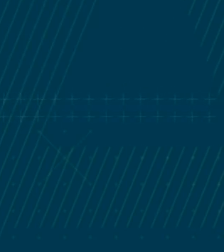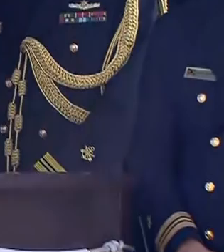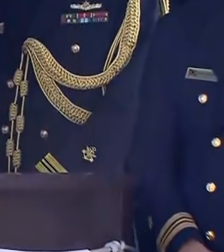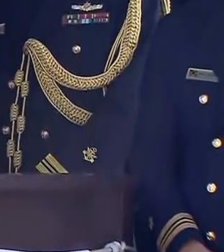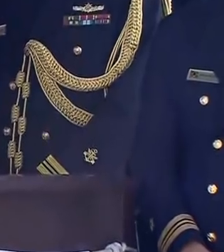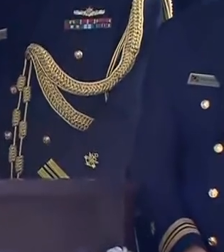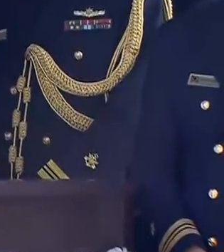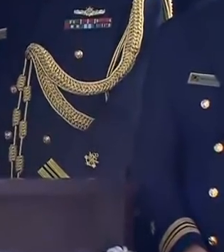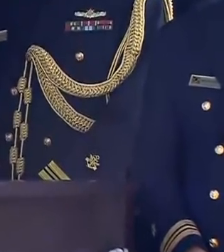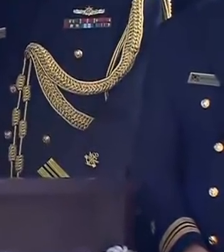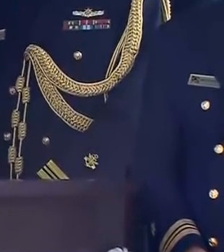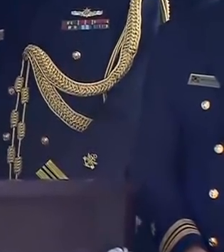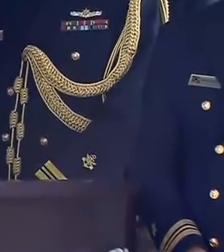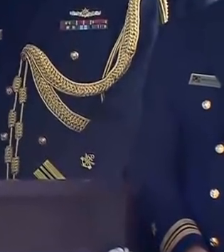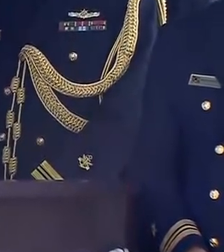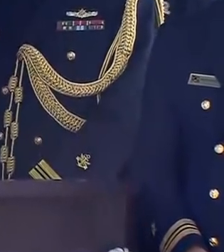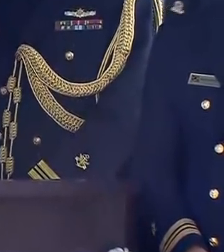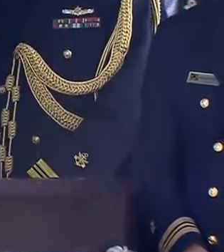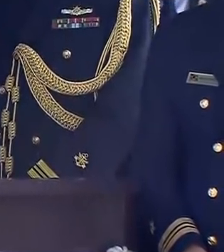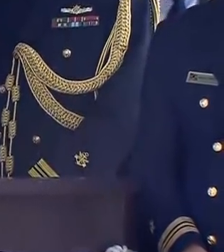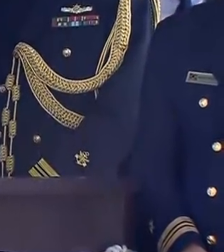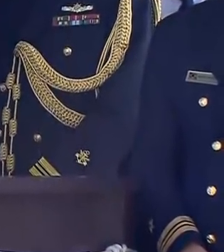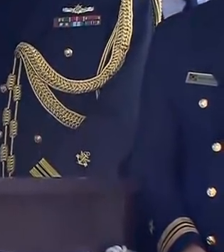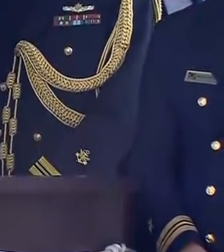Um momento ímpar nas suas carreiras.